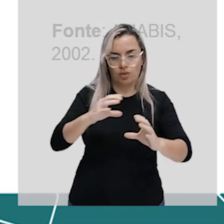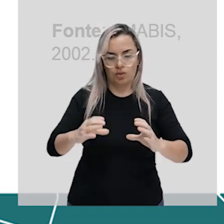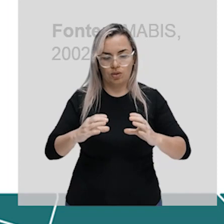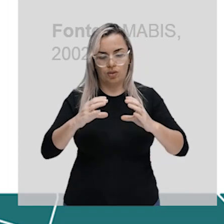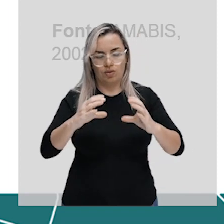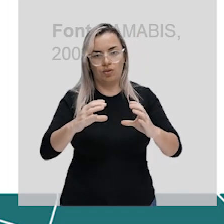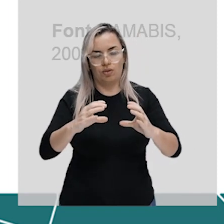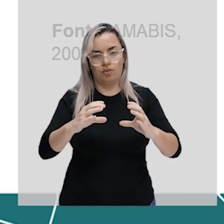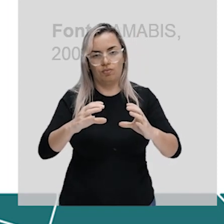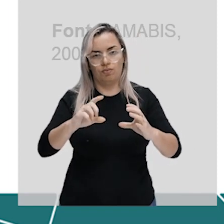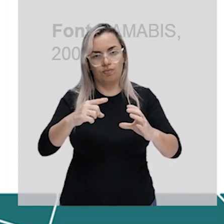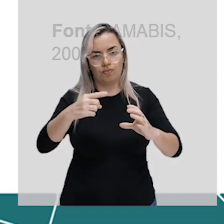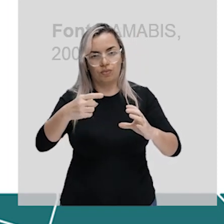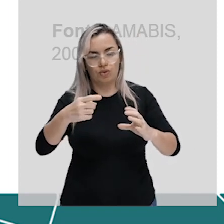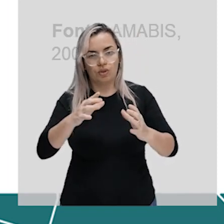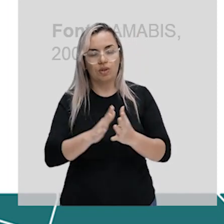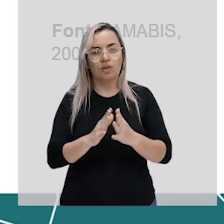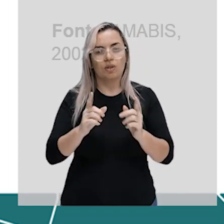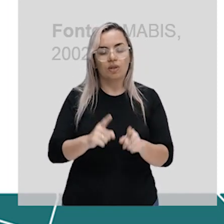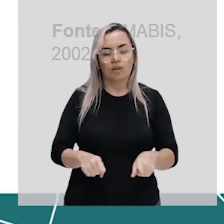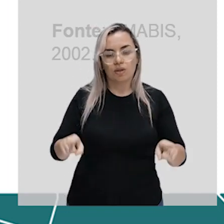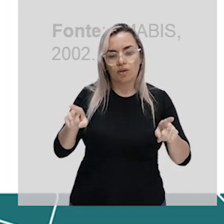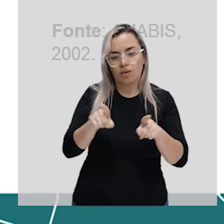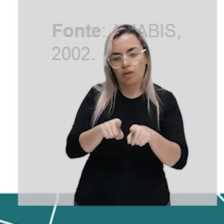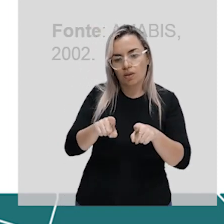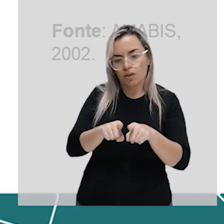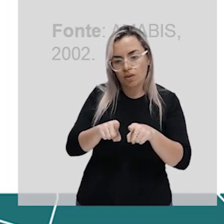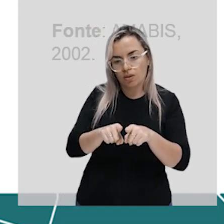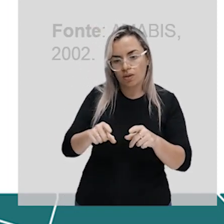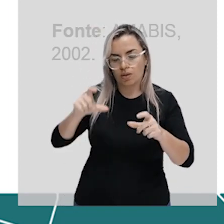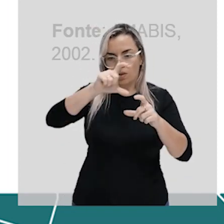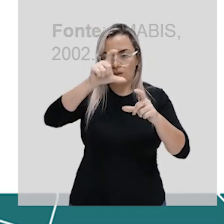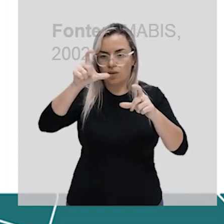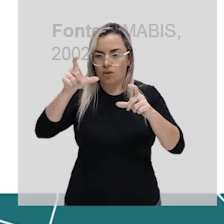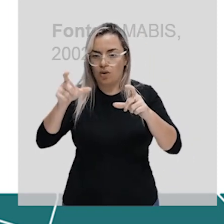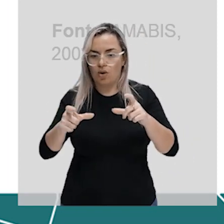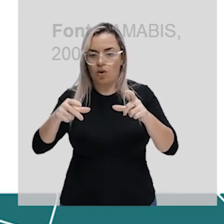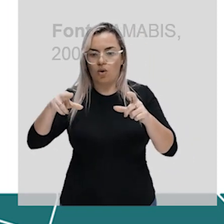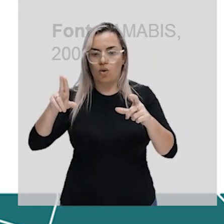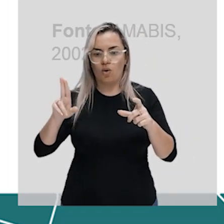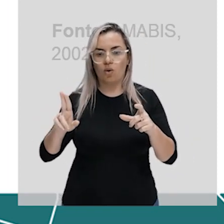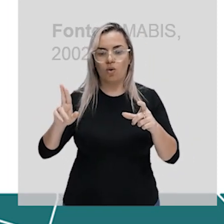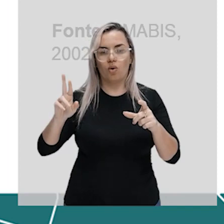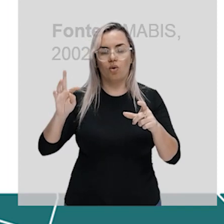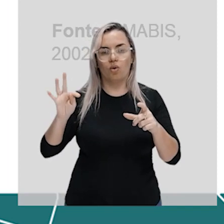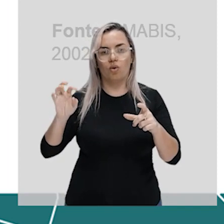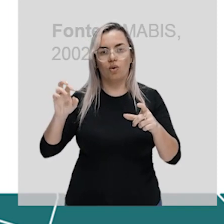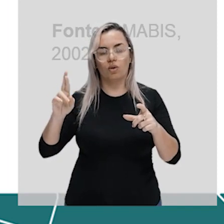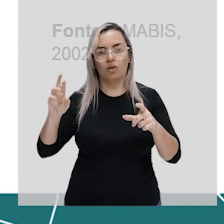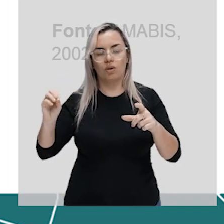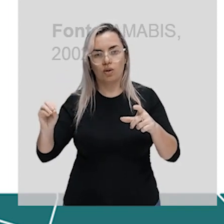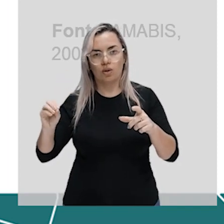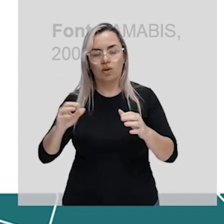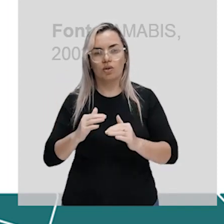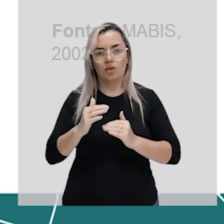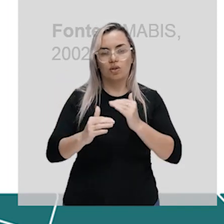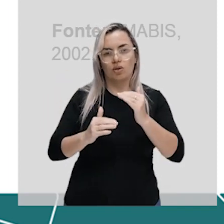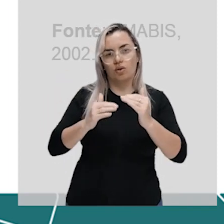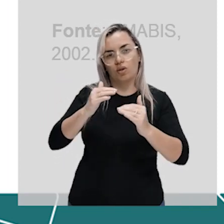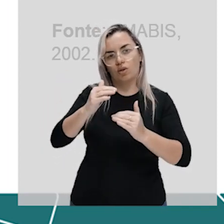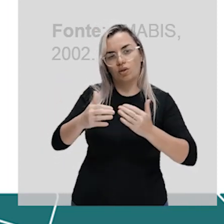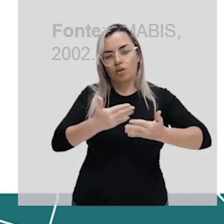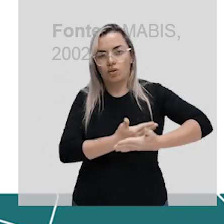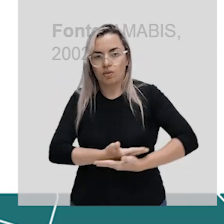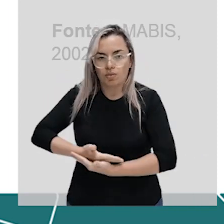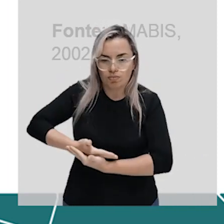útero. O útero é o órgão responsável ali pelo desenvolvimento, principalmente do bebê, quando a mulher está